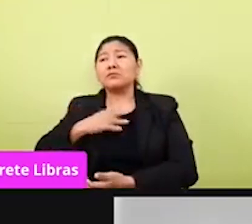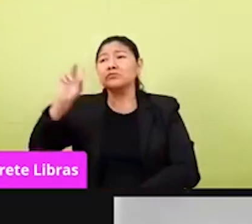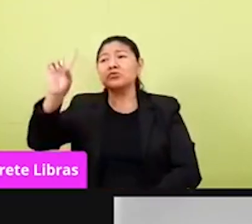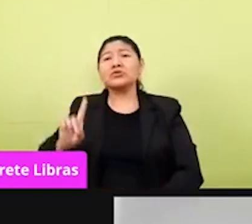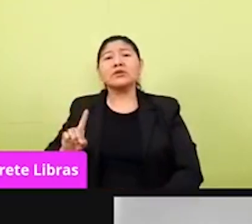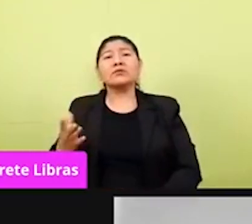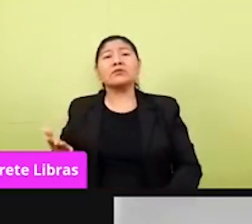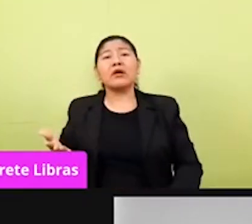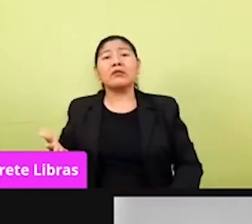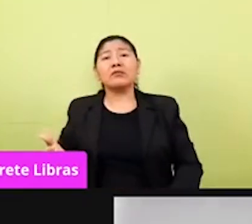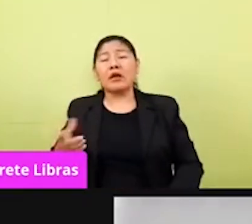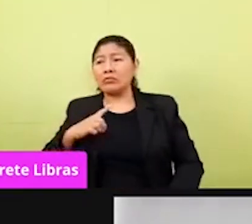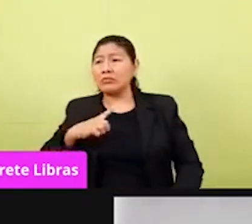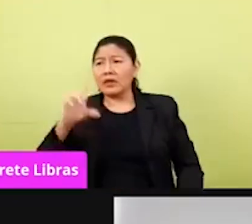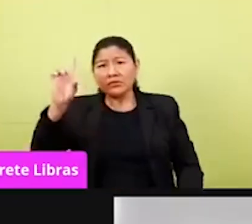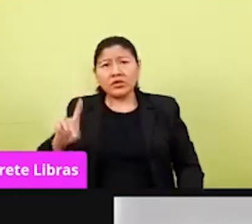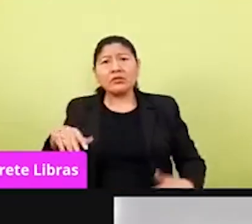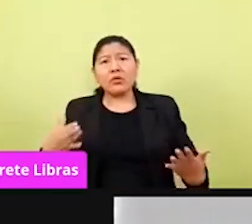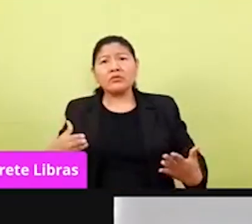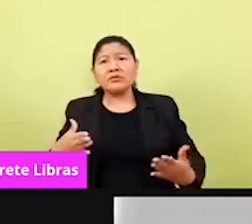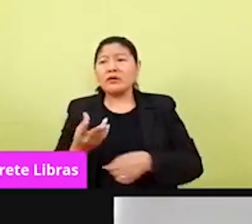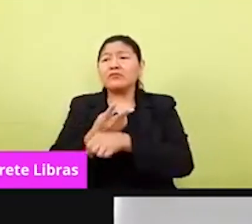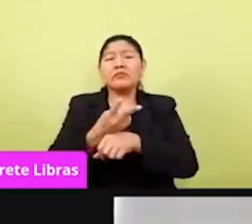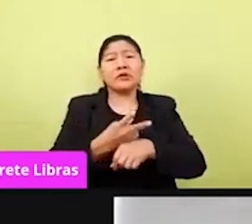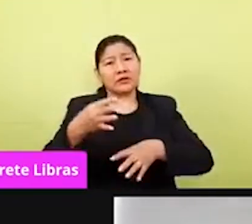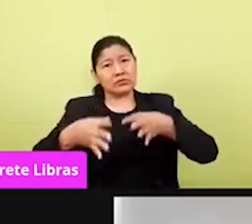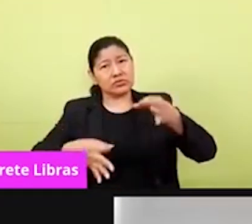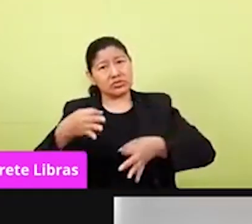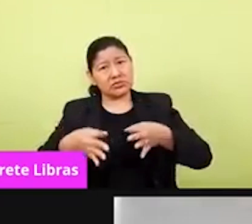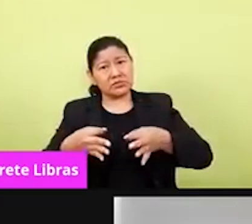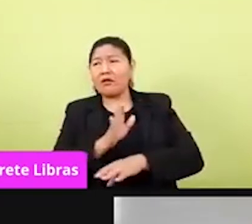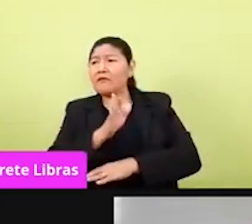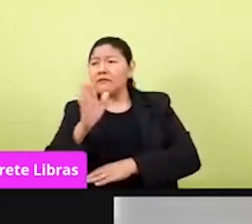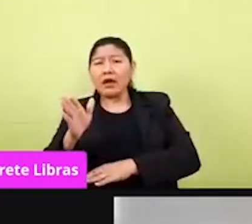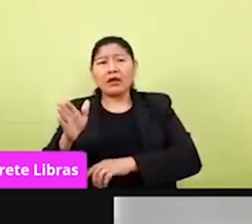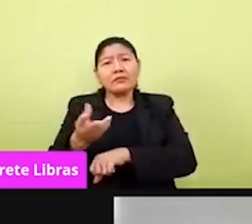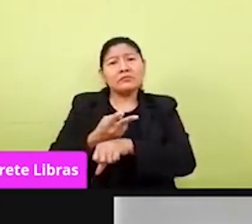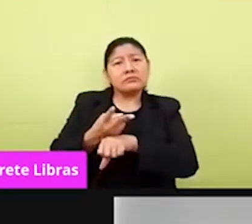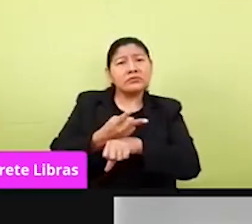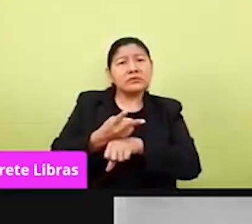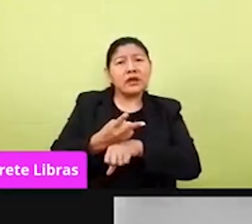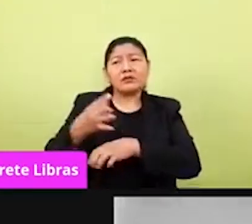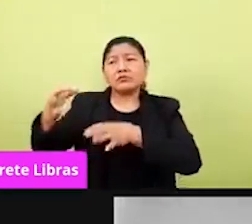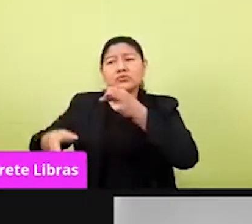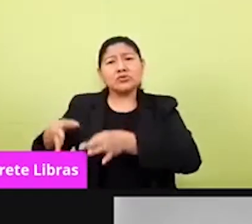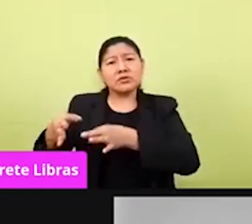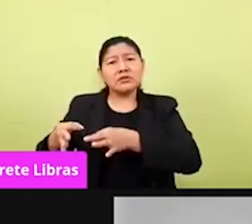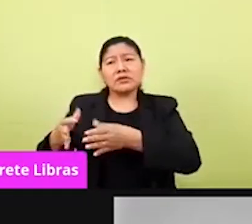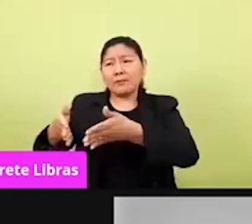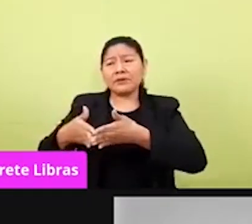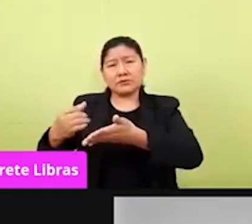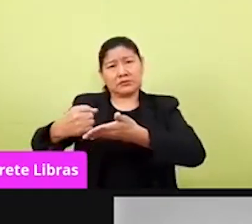pensão para os filhos, né, muitas mulheres têm medo de sair de casa, ou de terminar, né,